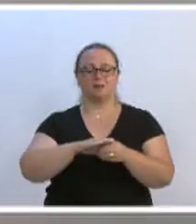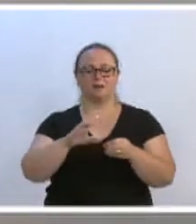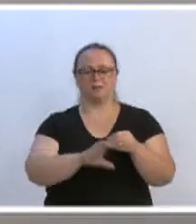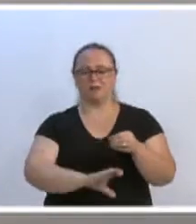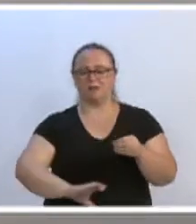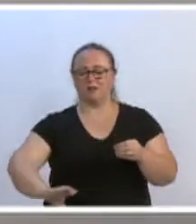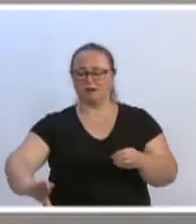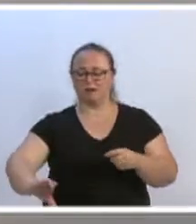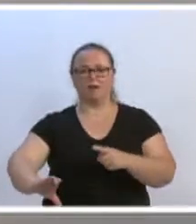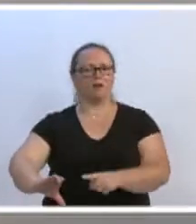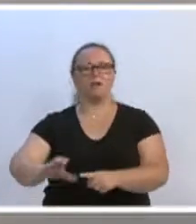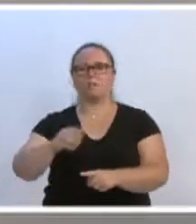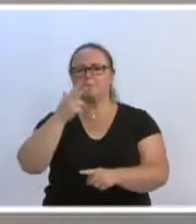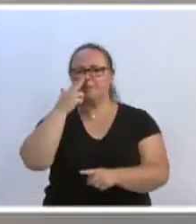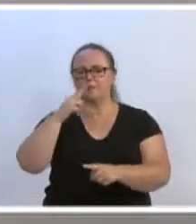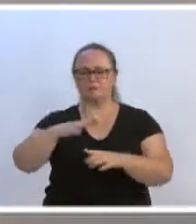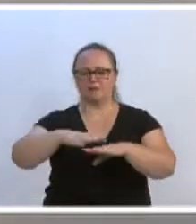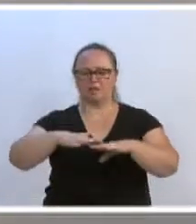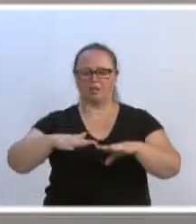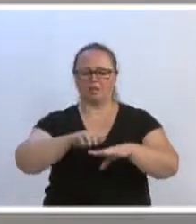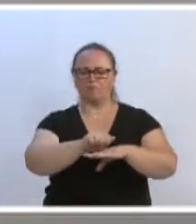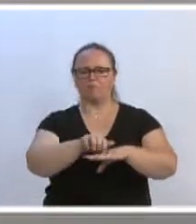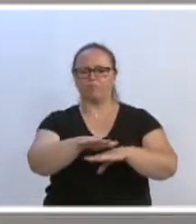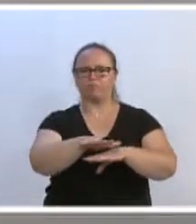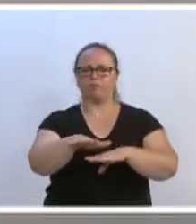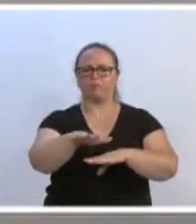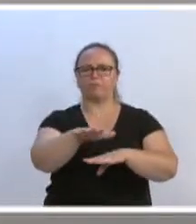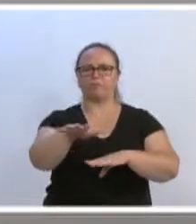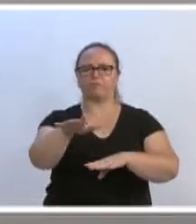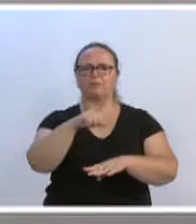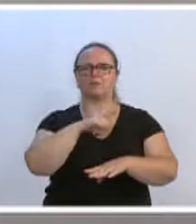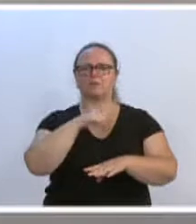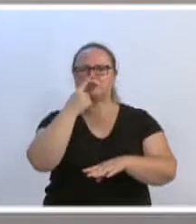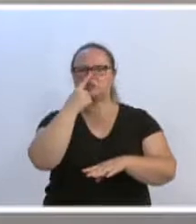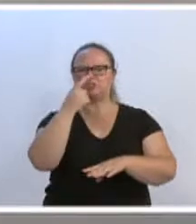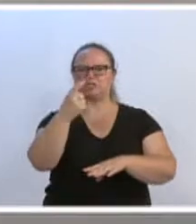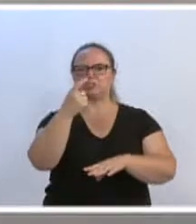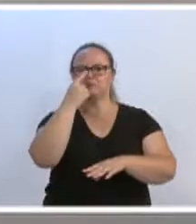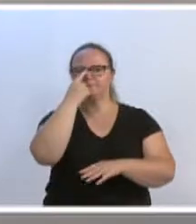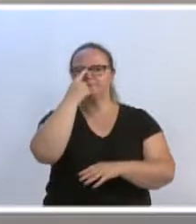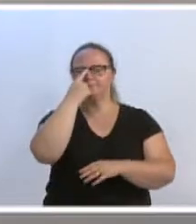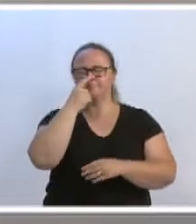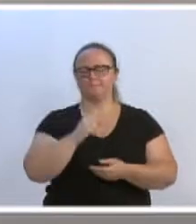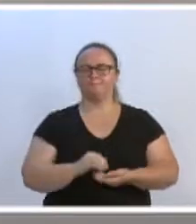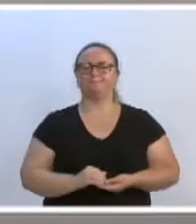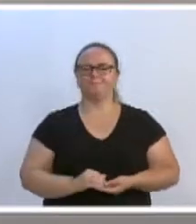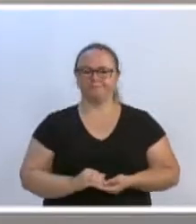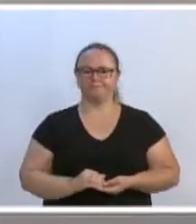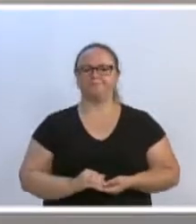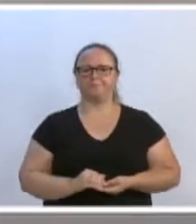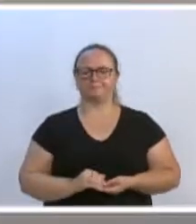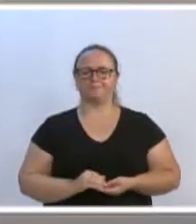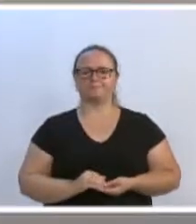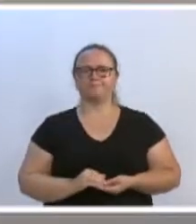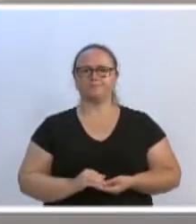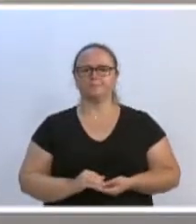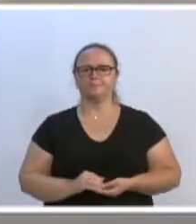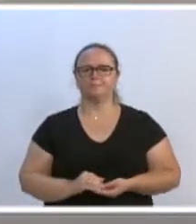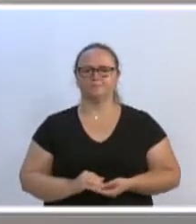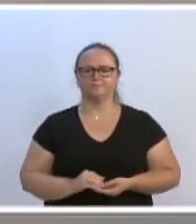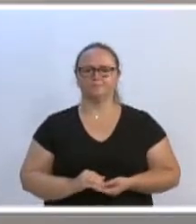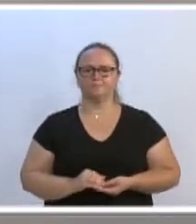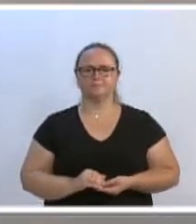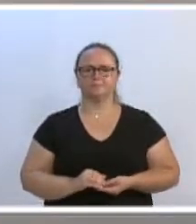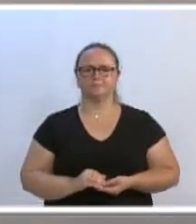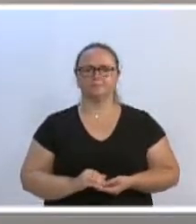aberto no a mais ou menos em 2008 se não me engano em função é